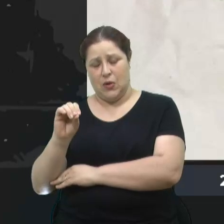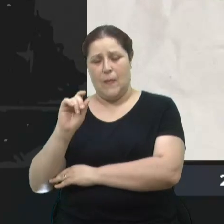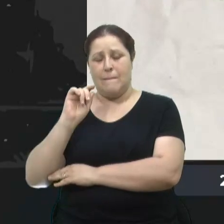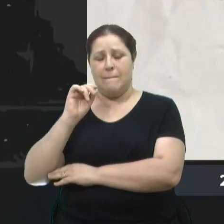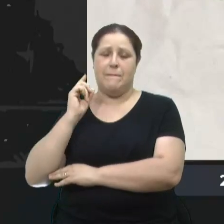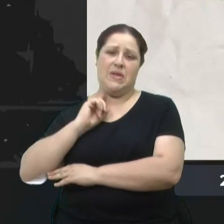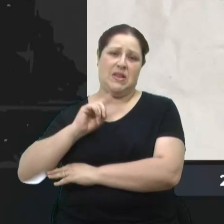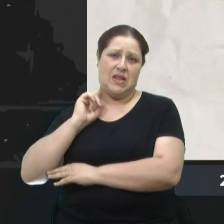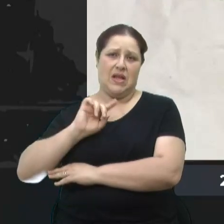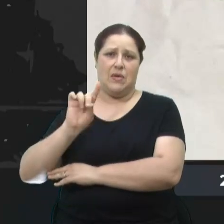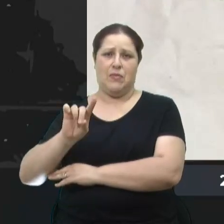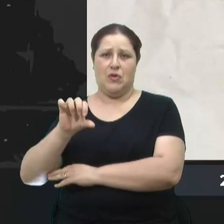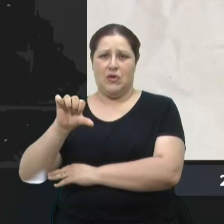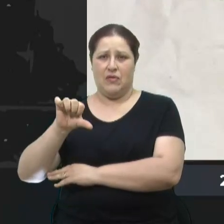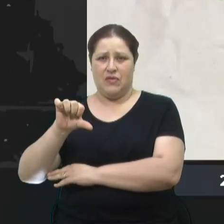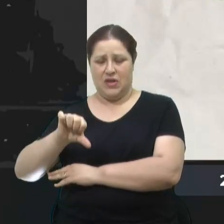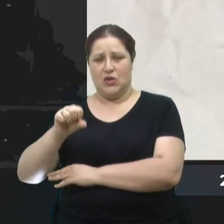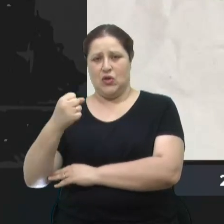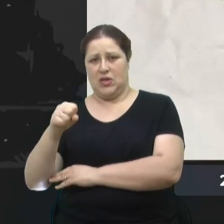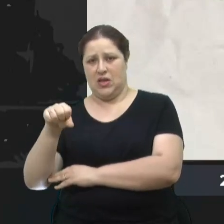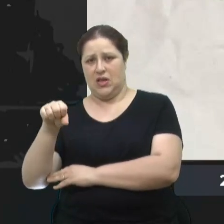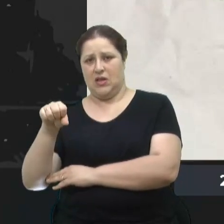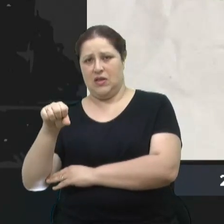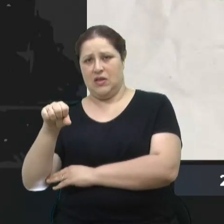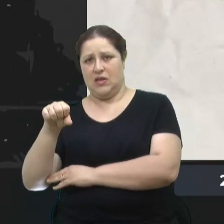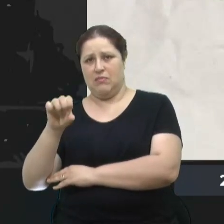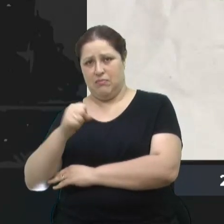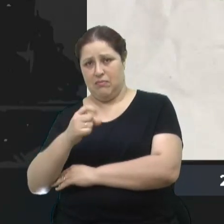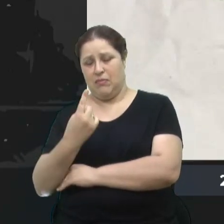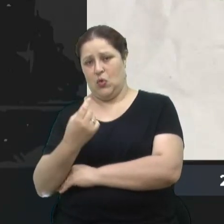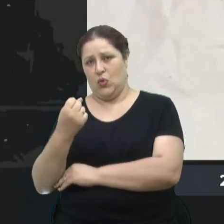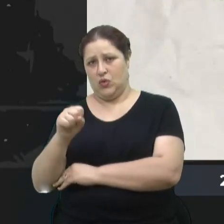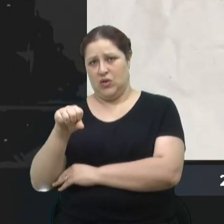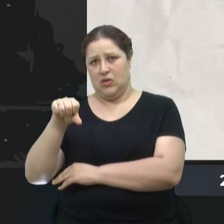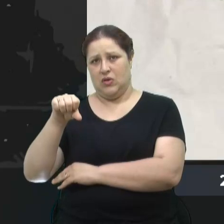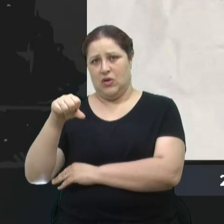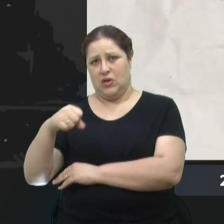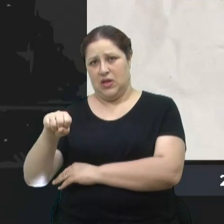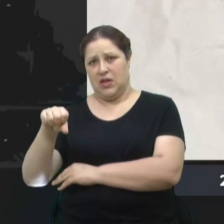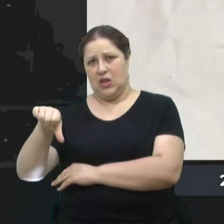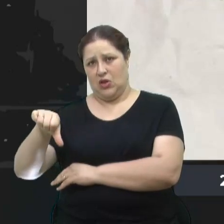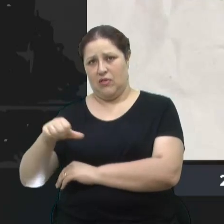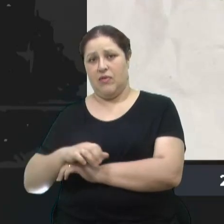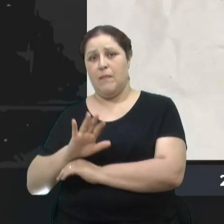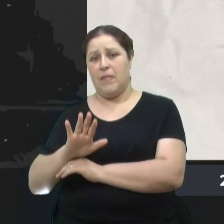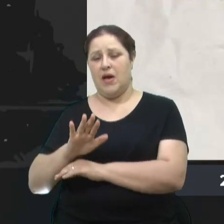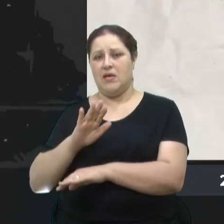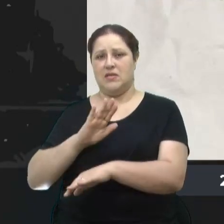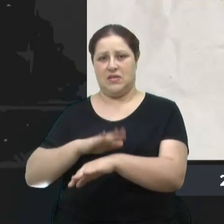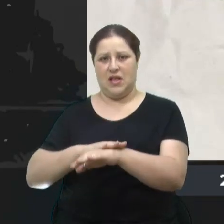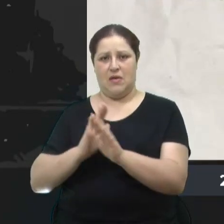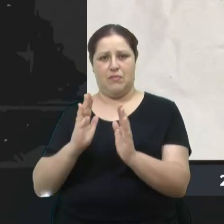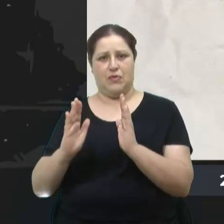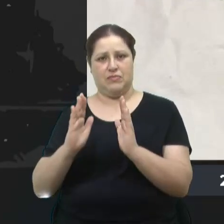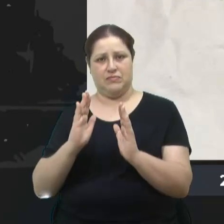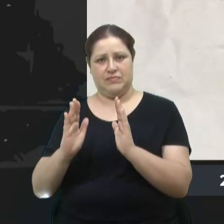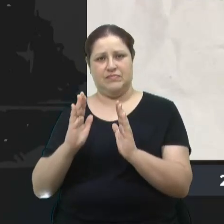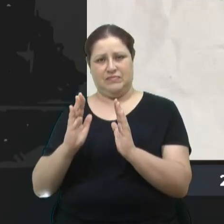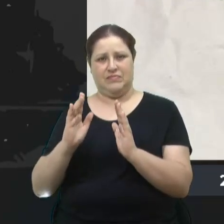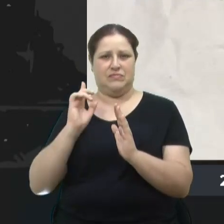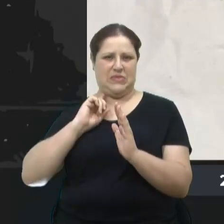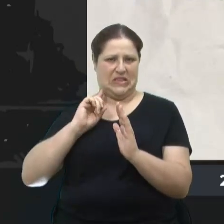da independência, da Inconfidência ou Conjuração, ela ajudou muito na comunicação